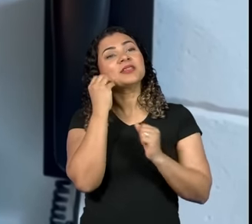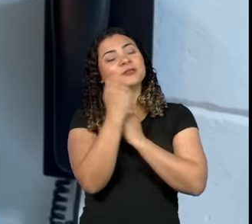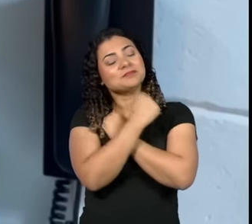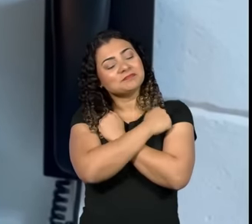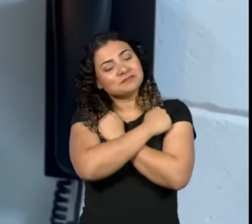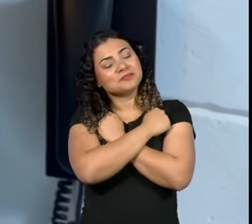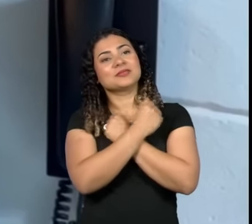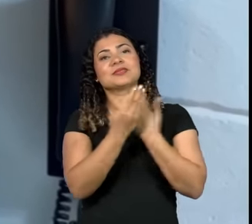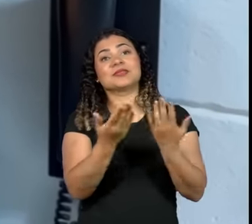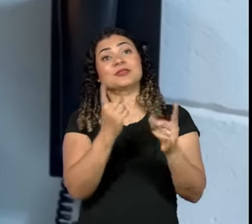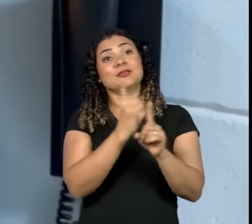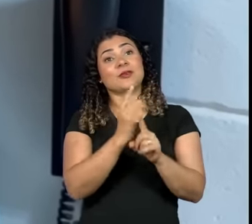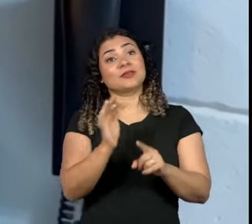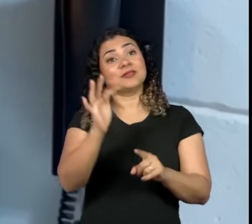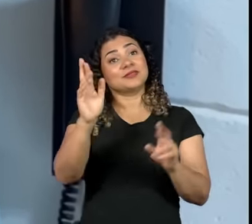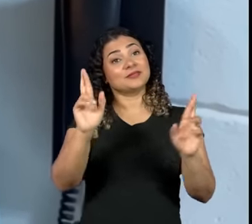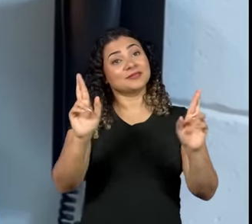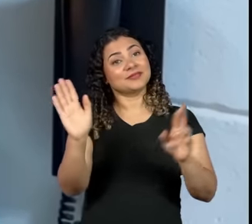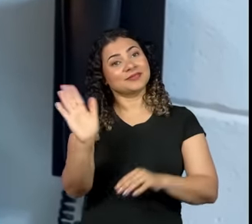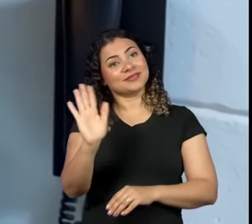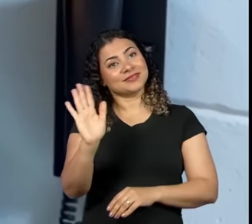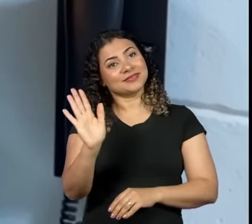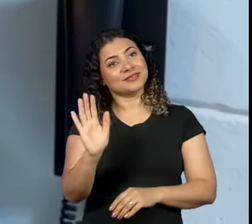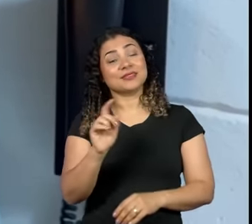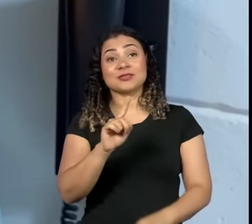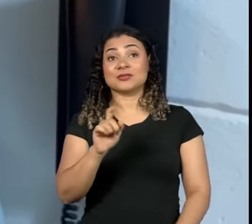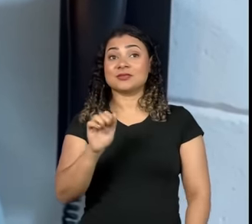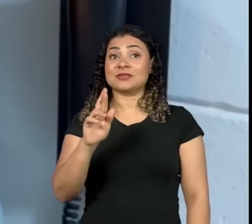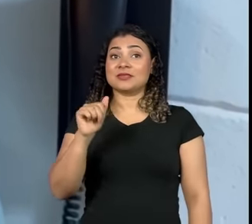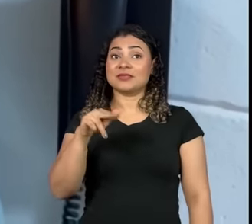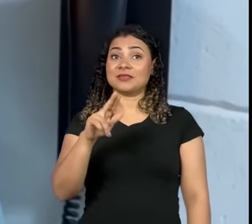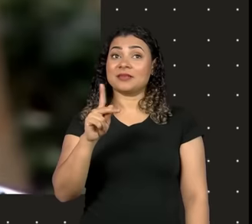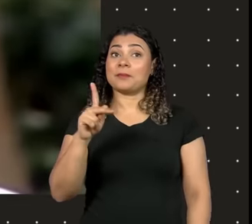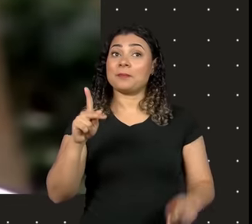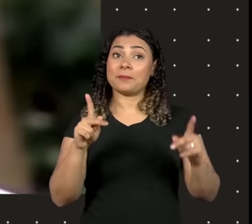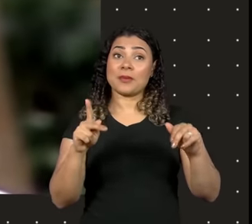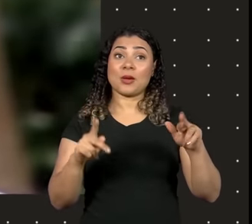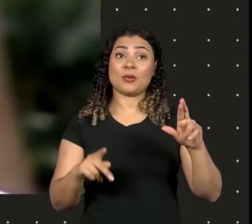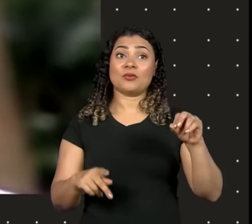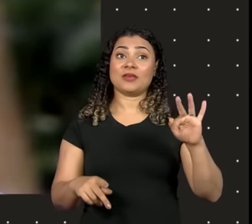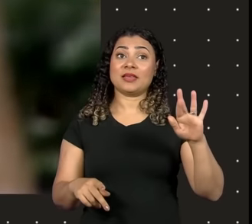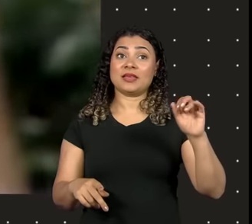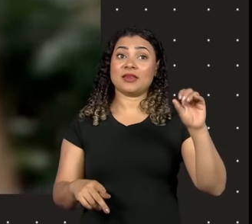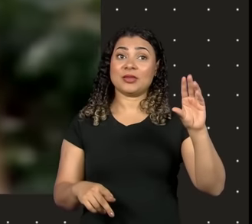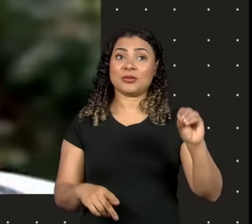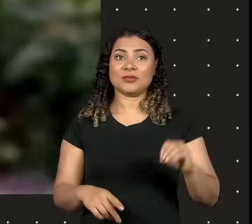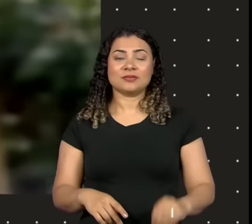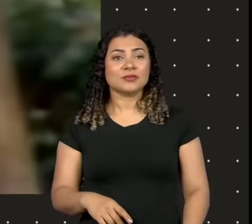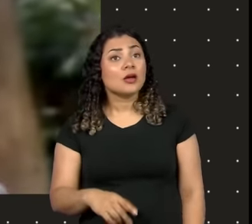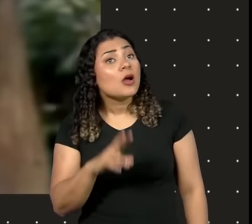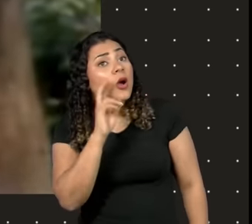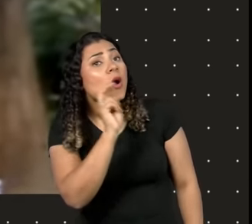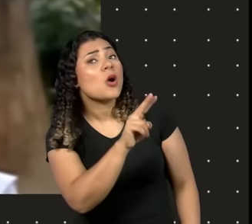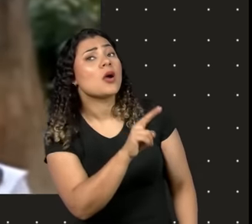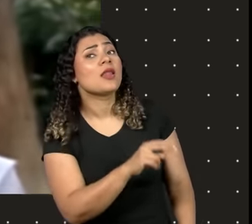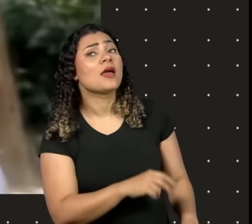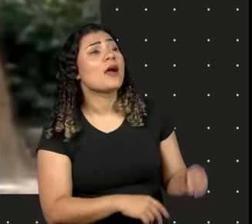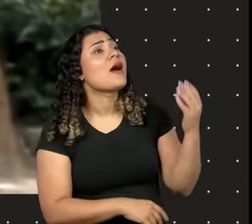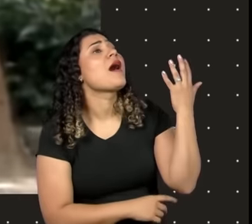gente se encontra por aí. Suzana Vieira para Paulo Figueiredo. Olha a nossa árvore!